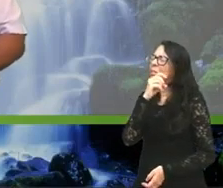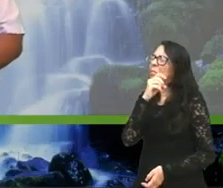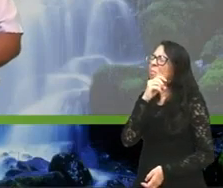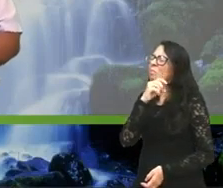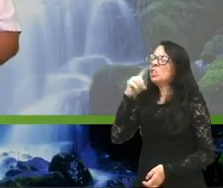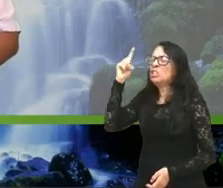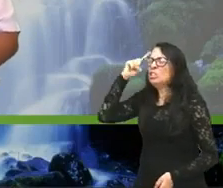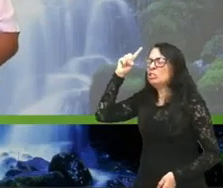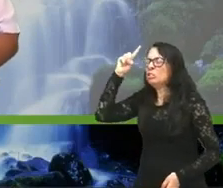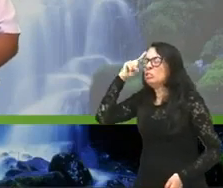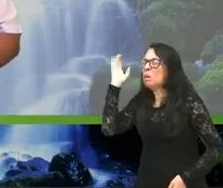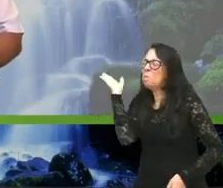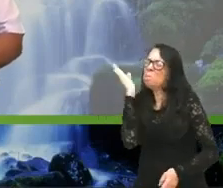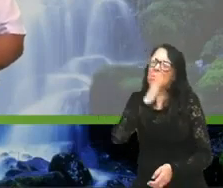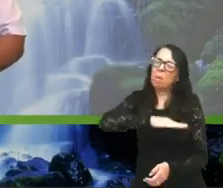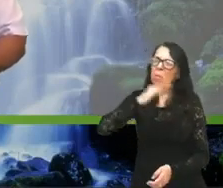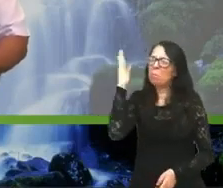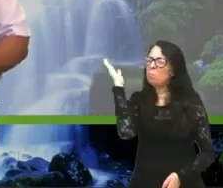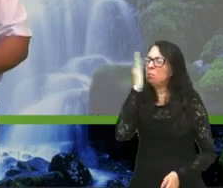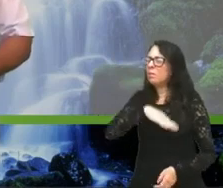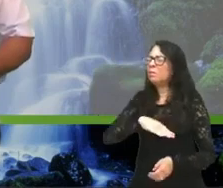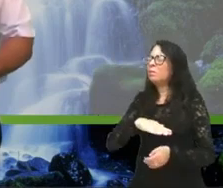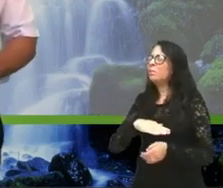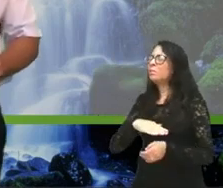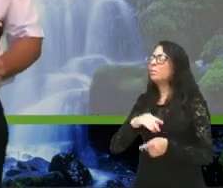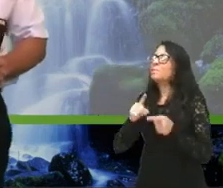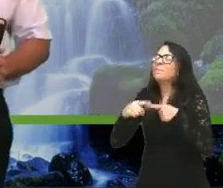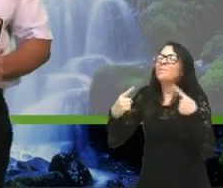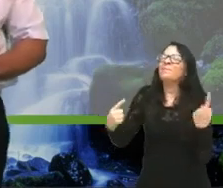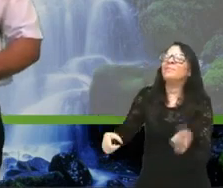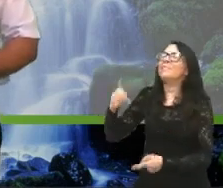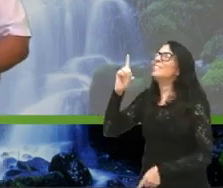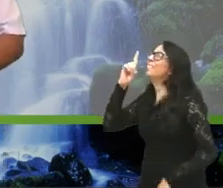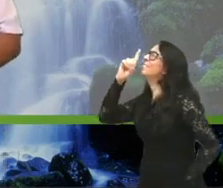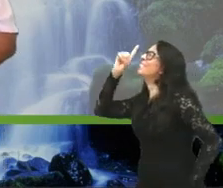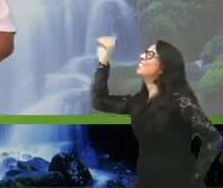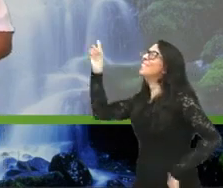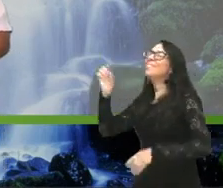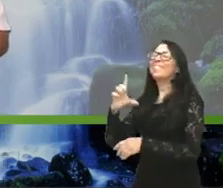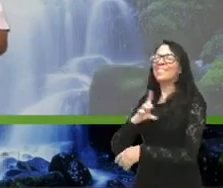oro, Deus, por cada vida, cada família que está neste momento, Senhor,